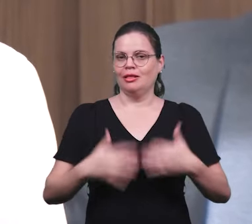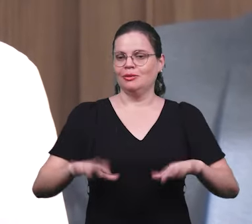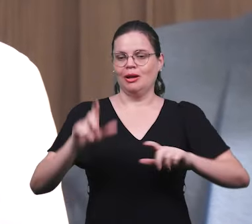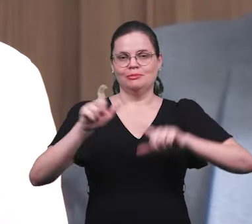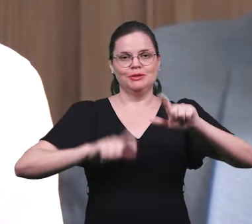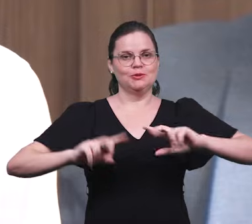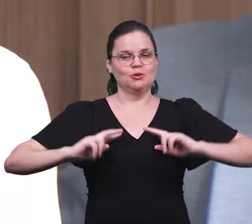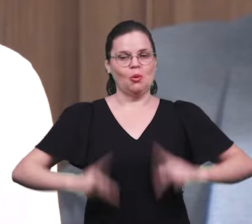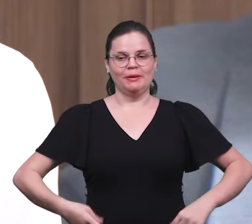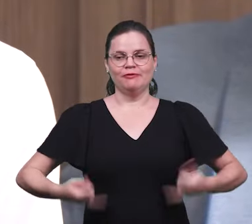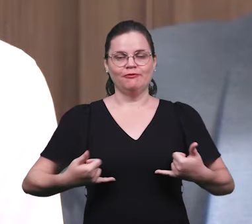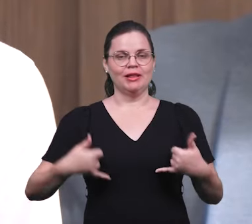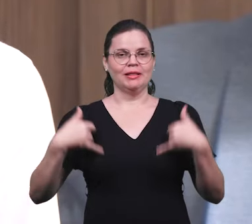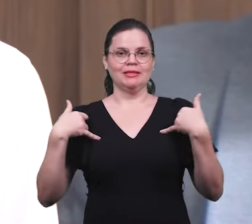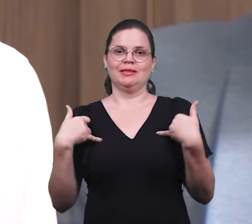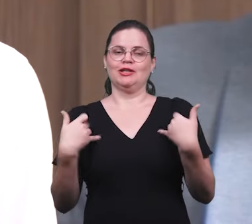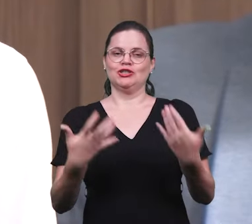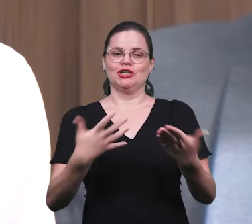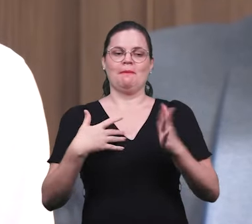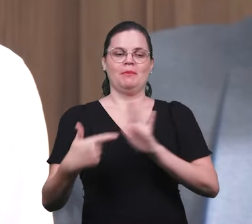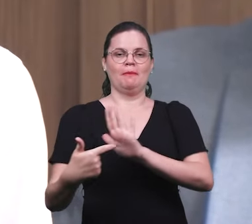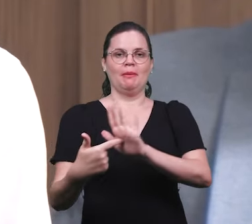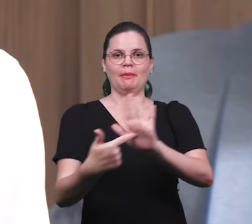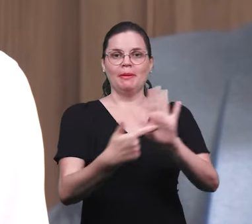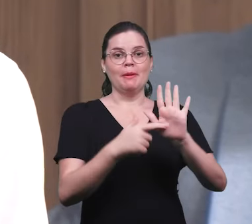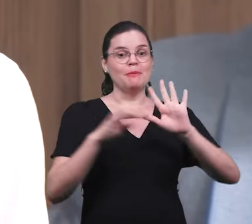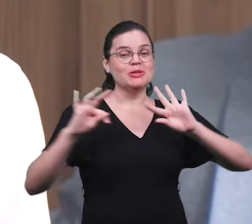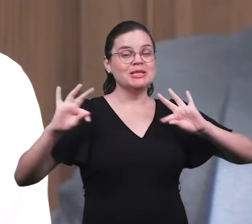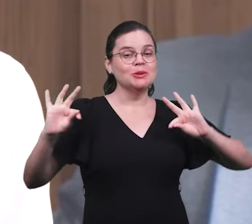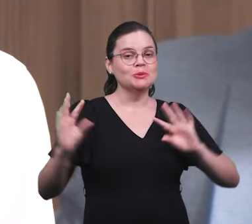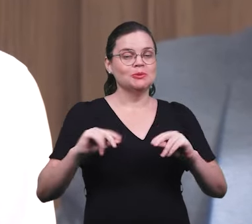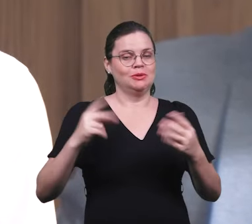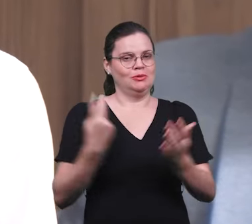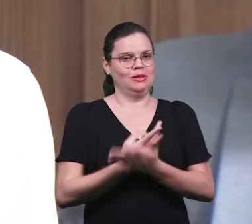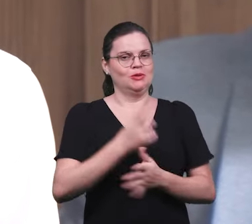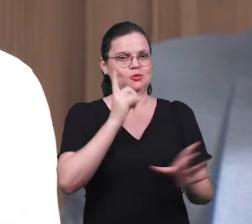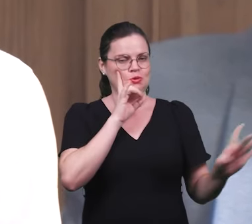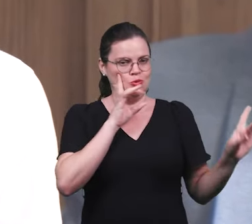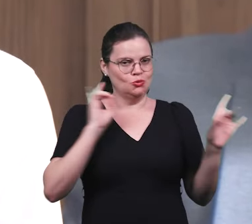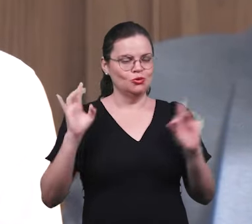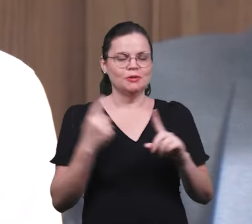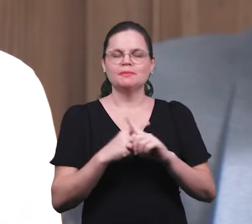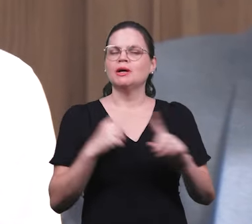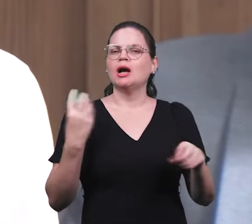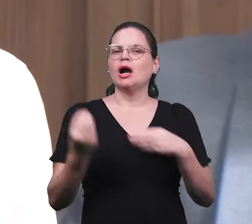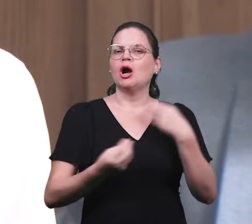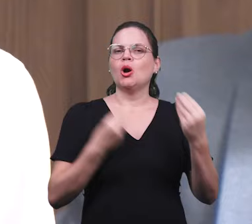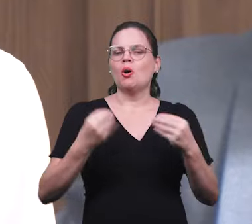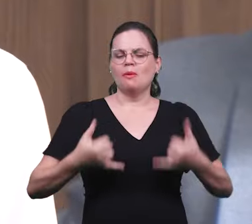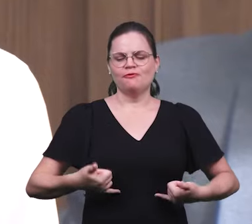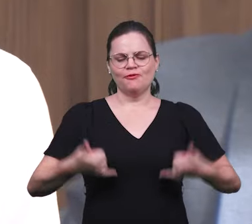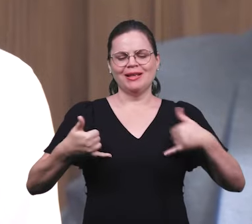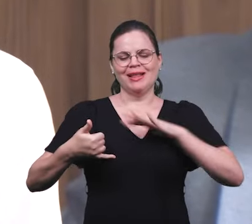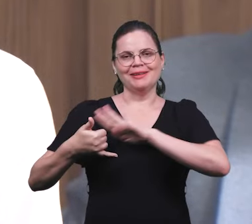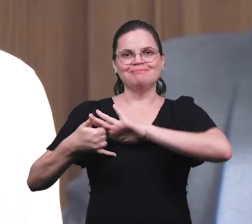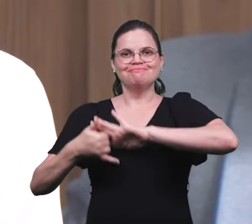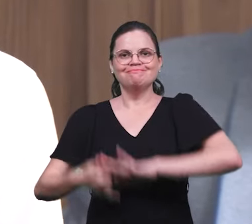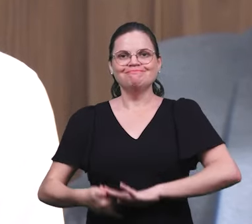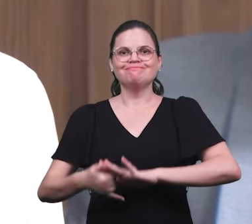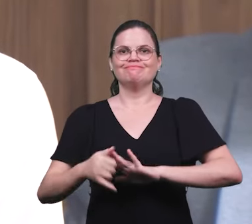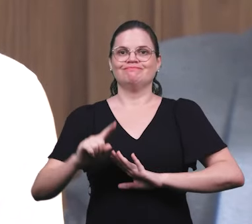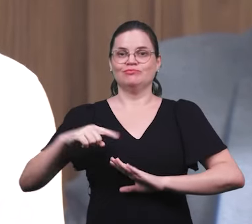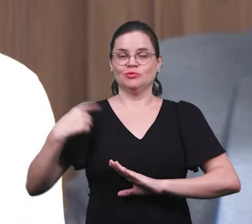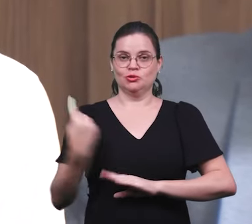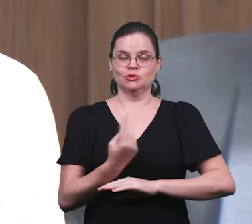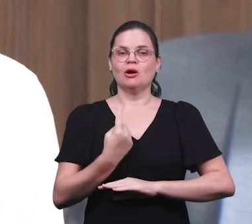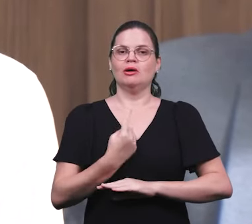uma vaidade em si. E a pergunta em questão seria: como podemos fazer para combater essa vaidade nos meios das